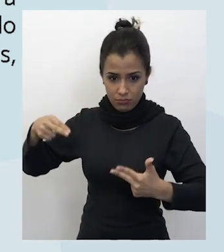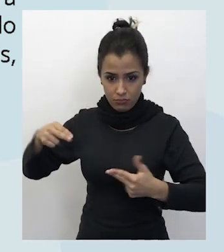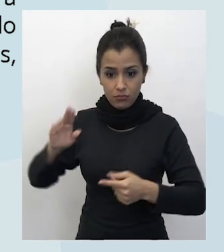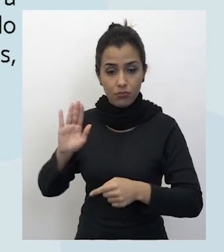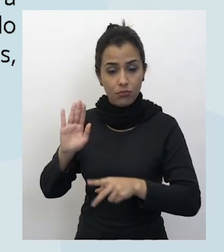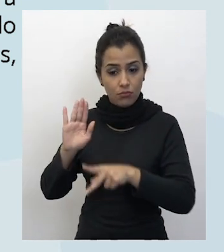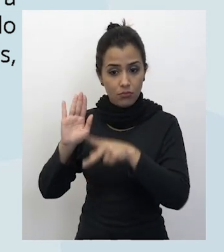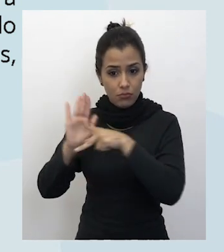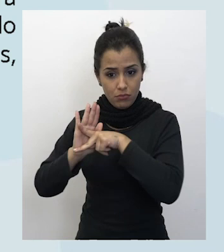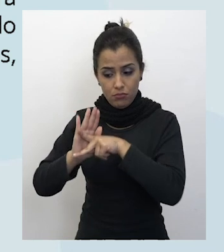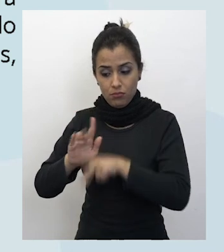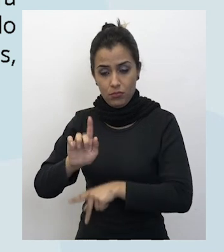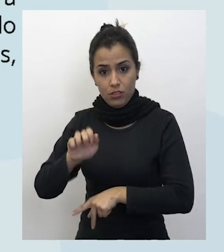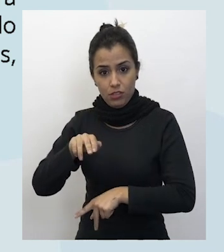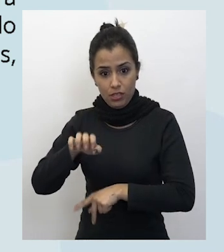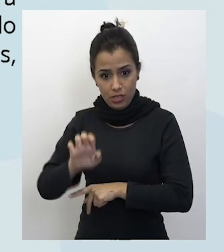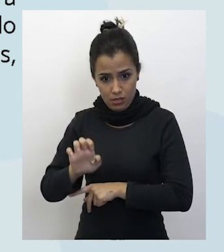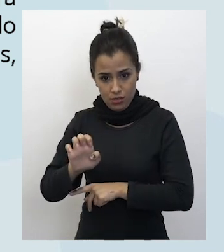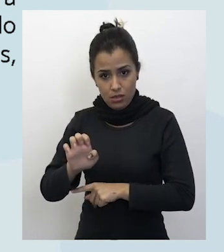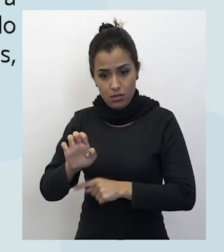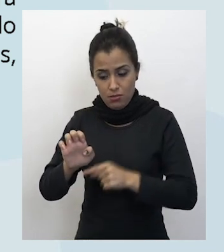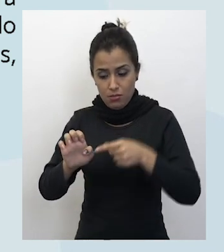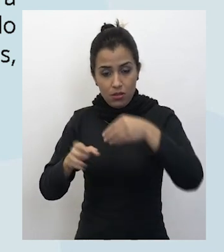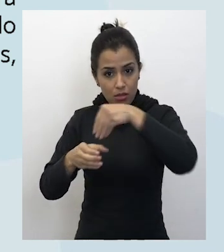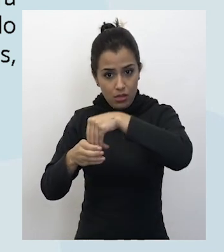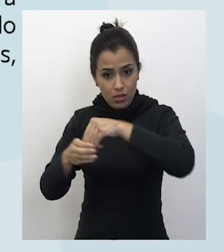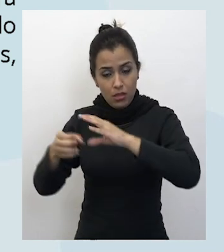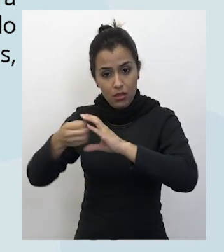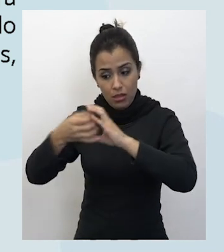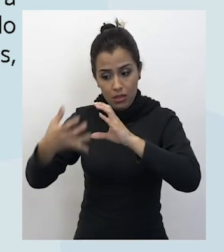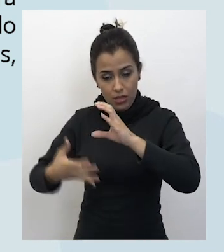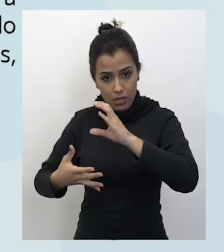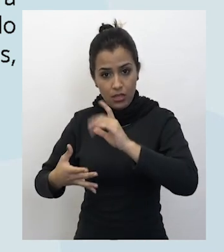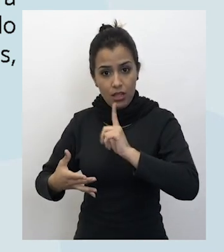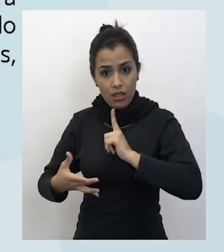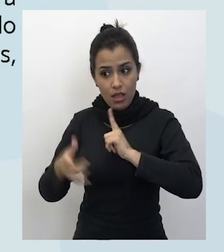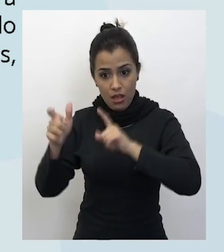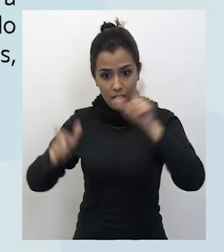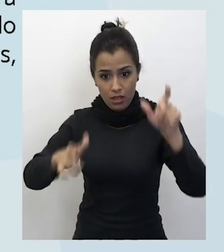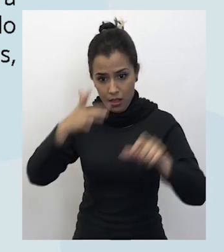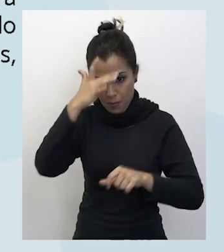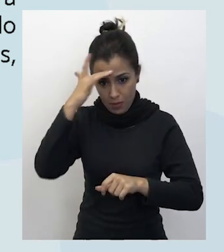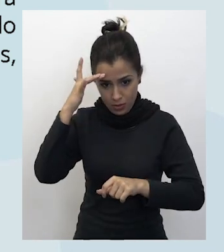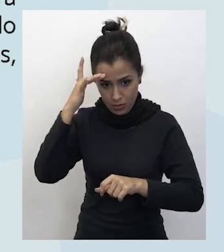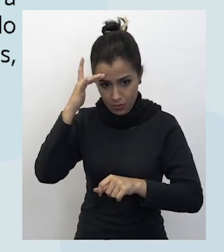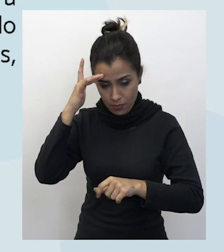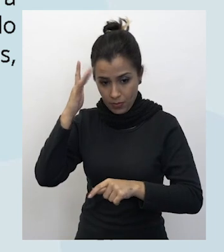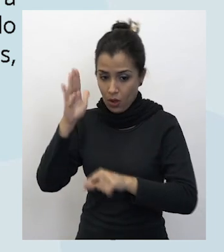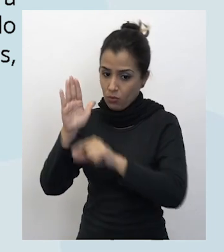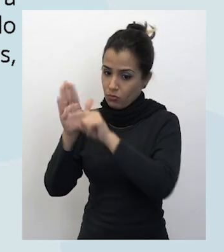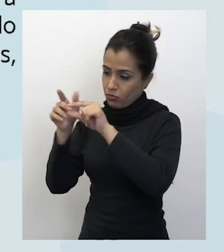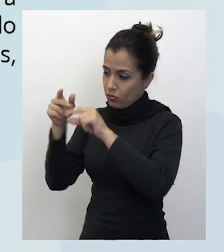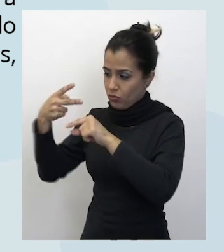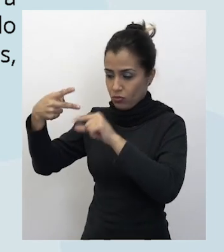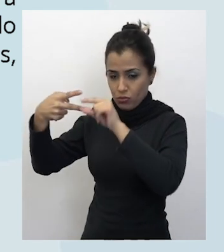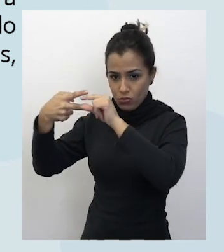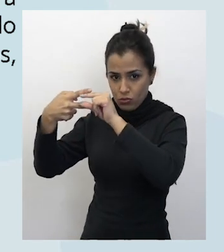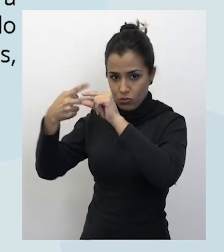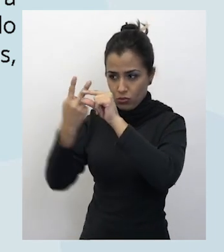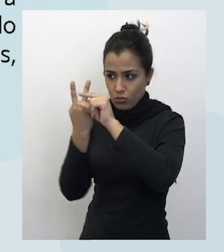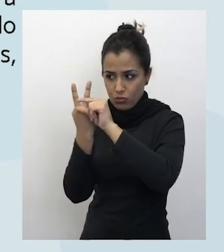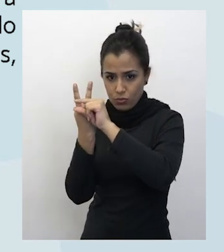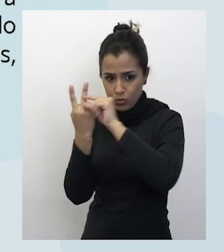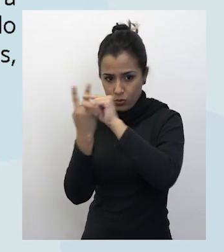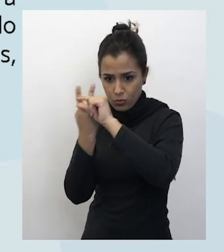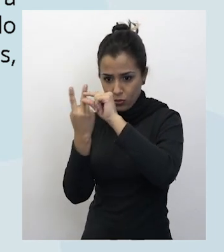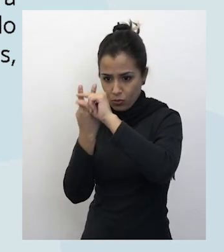as informações para uma característica. Lembrando que esses alelos, é o nome que eu dou a esse pedacinho aí, tá bom? São herdados um